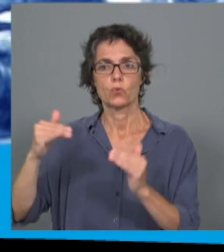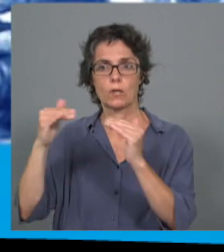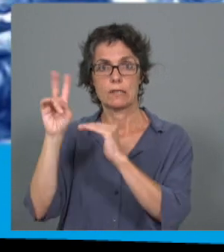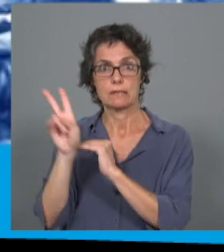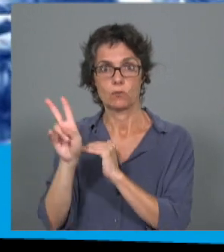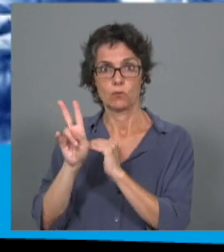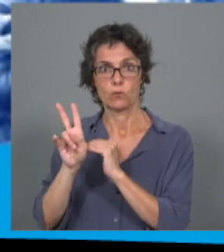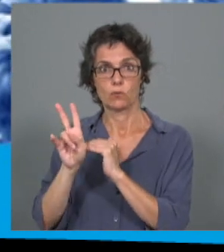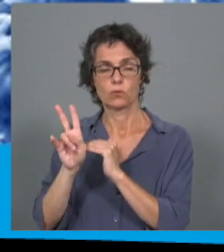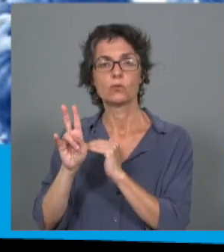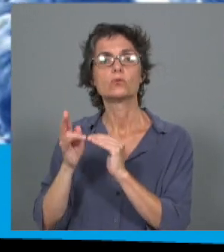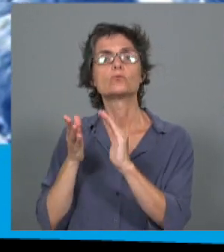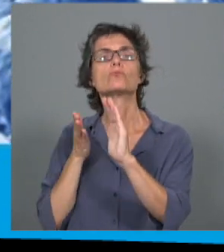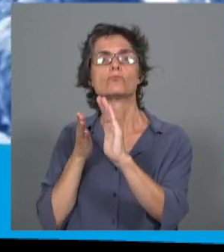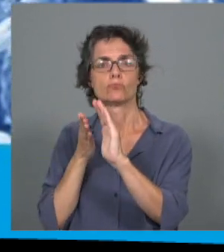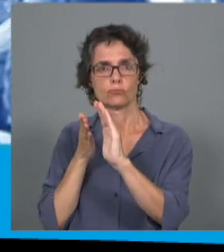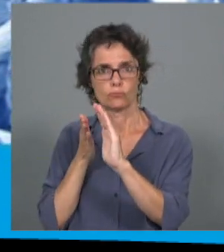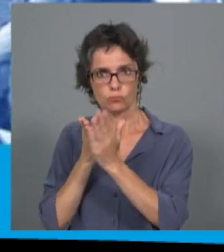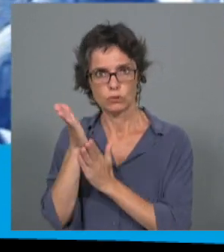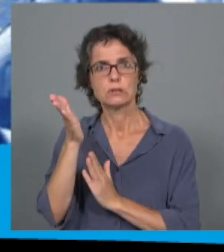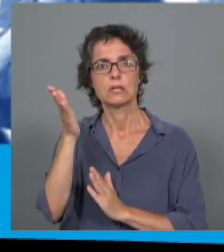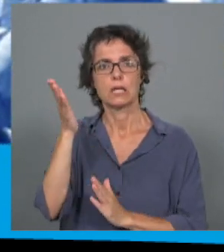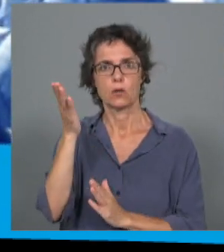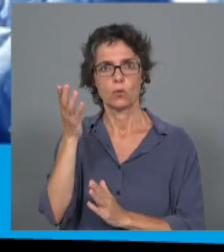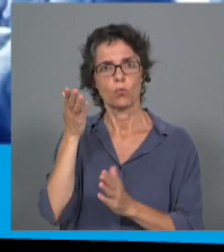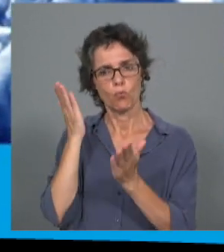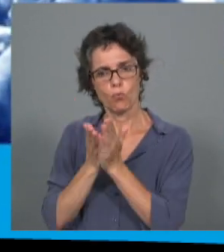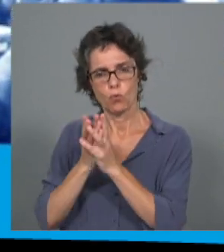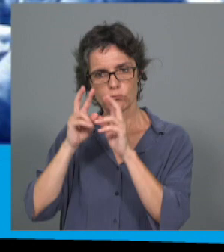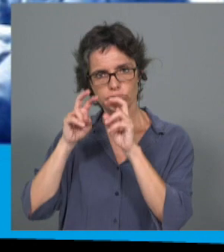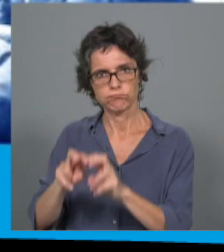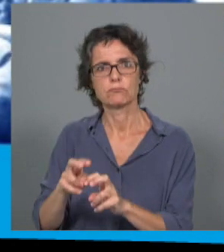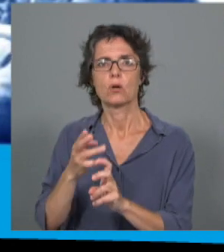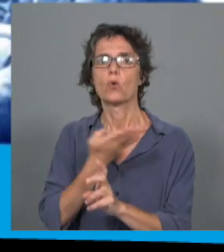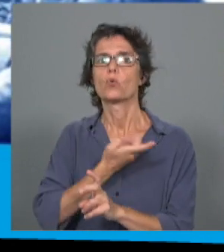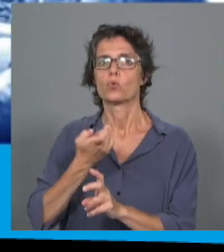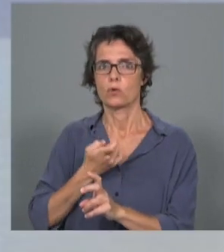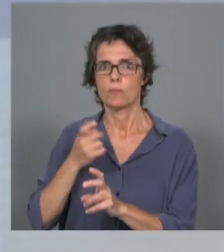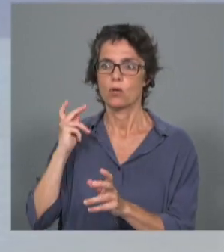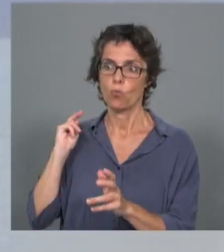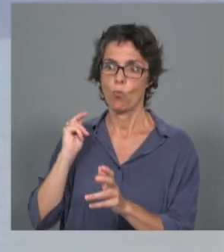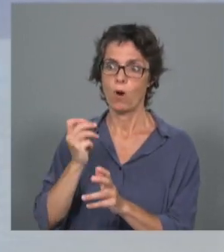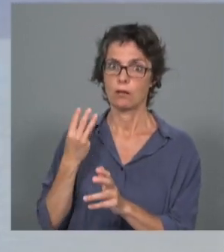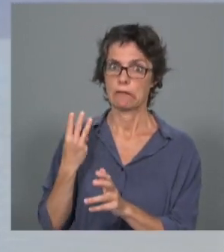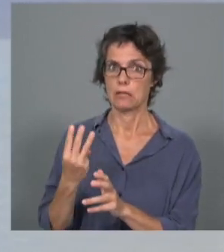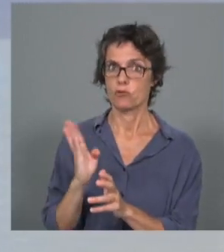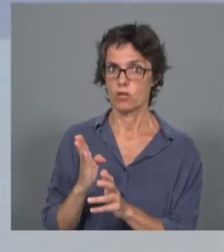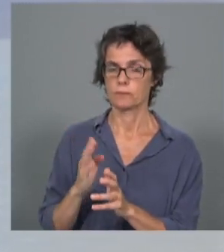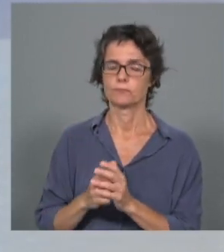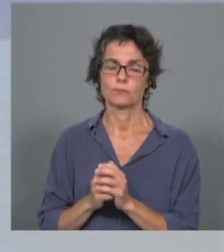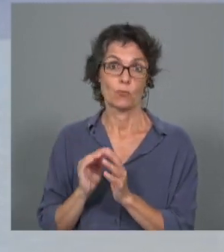continuei para o doutoramento, onde me encontro há 3 anos. Há 3 anos. Está agora na fase final desse doutoramento.